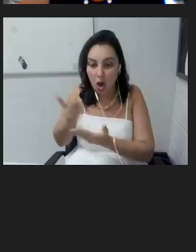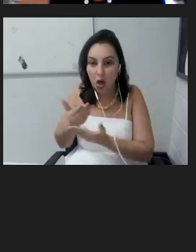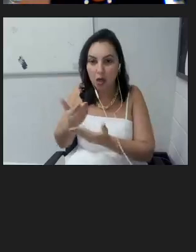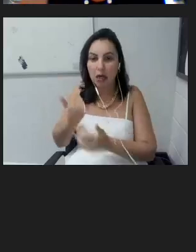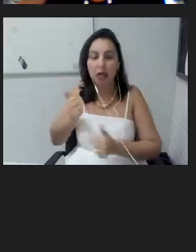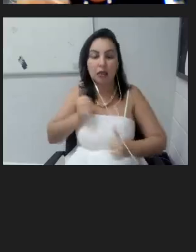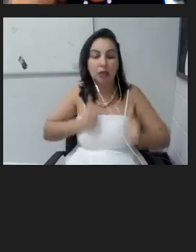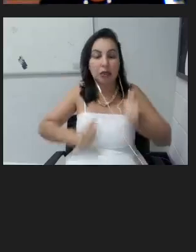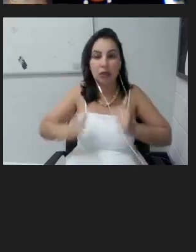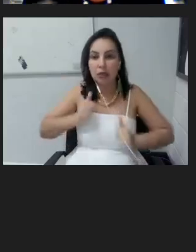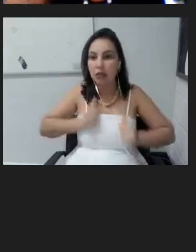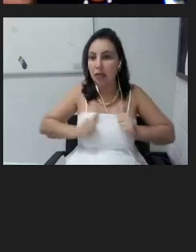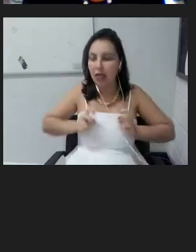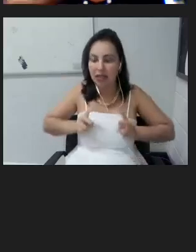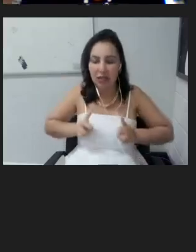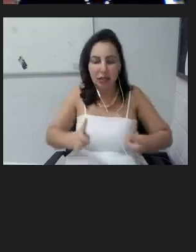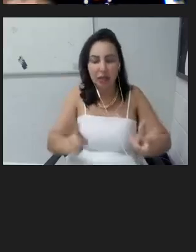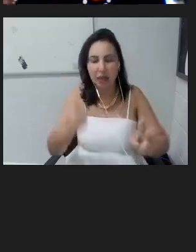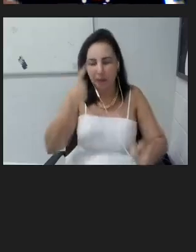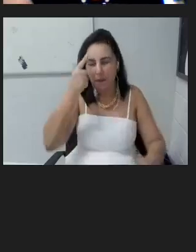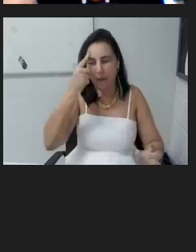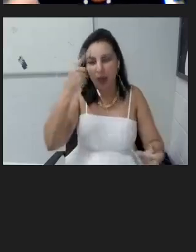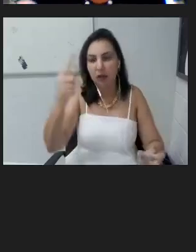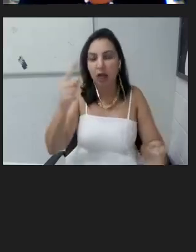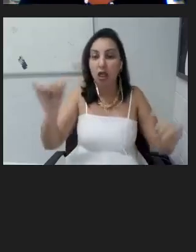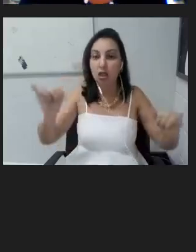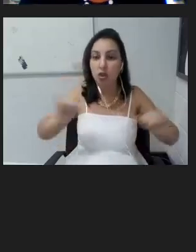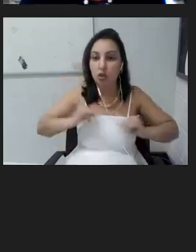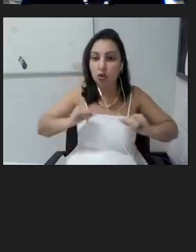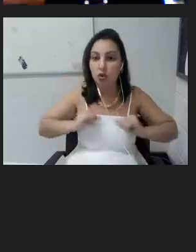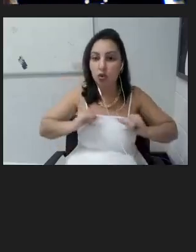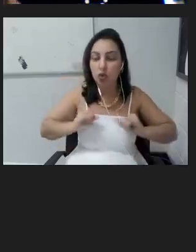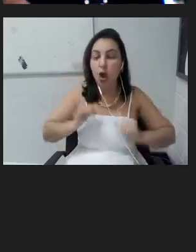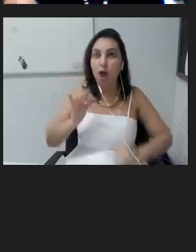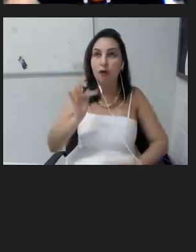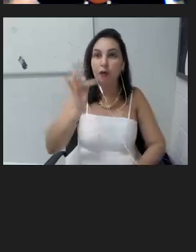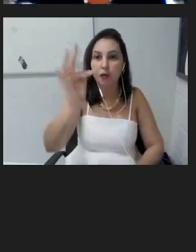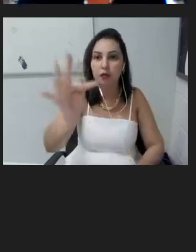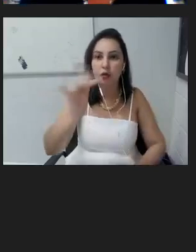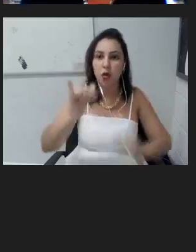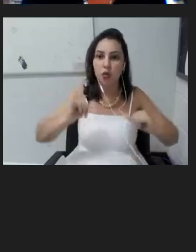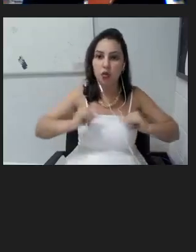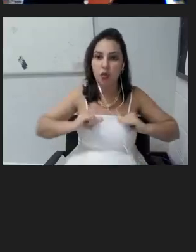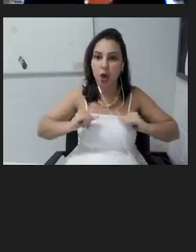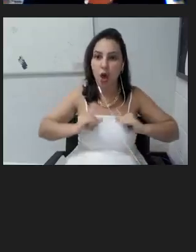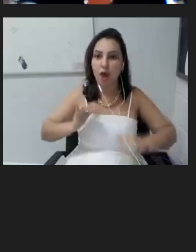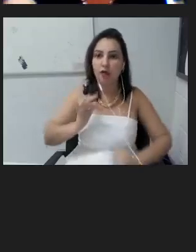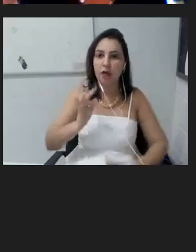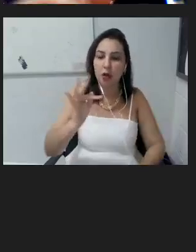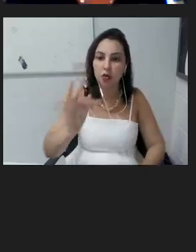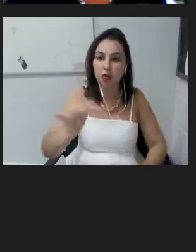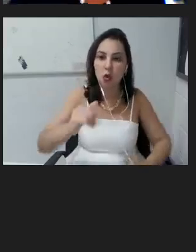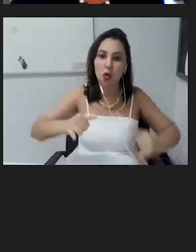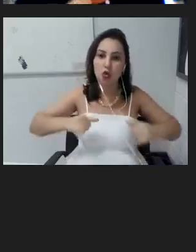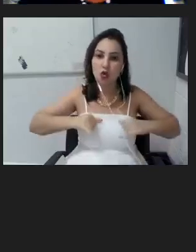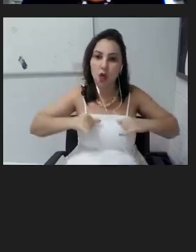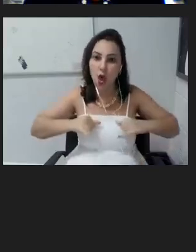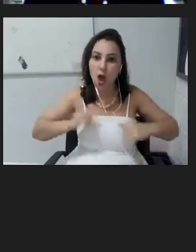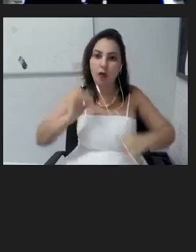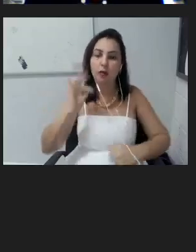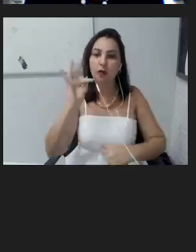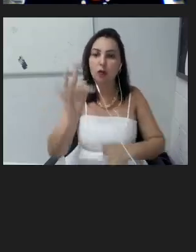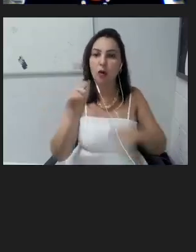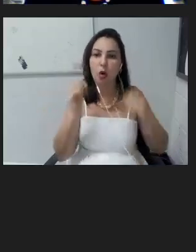sempre, gente, é aquela ideia de que se vive o porvir, de que se vive por um futuro que é